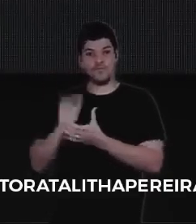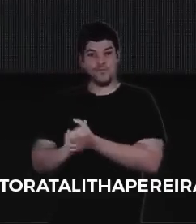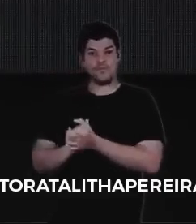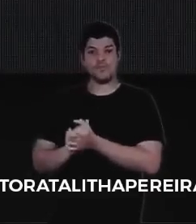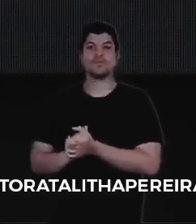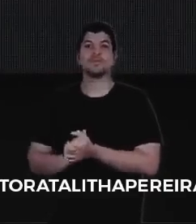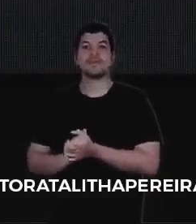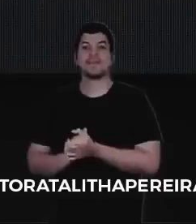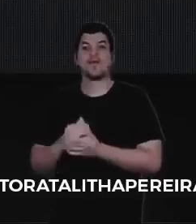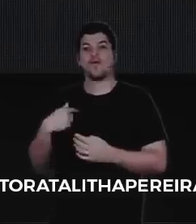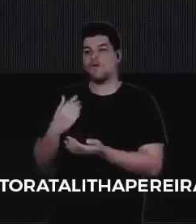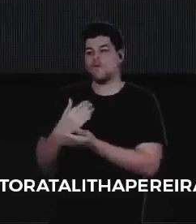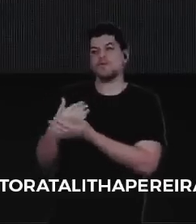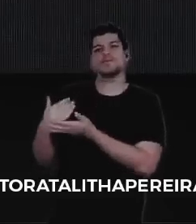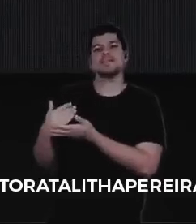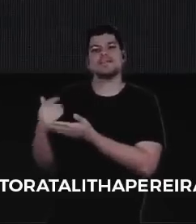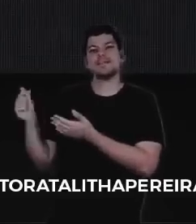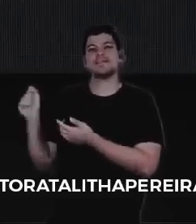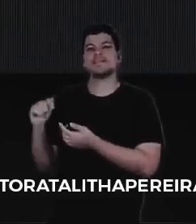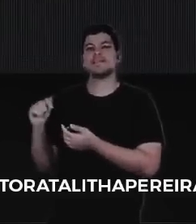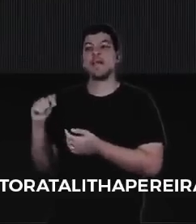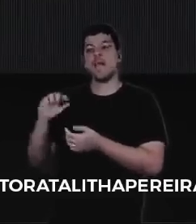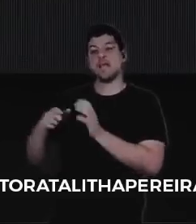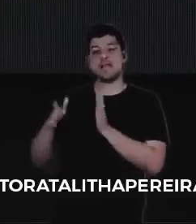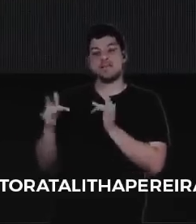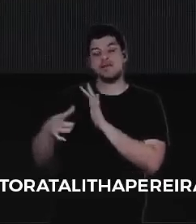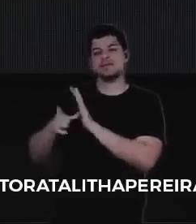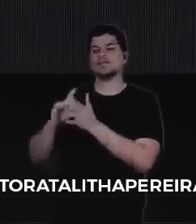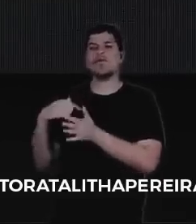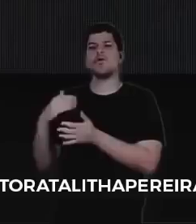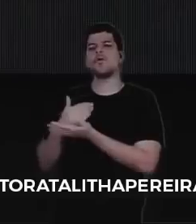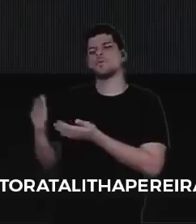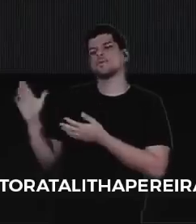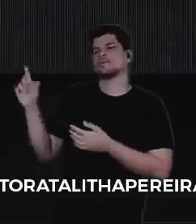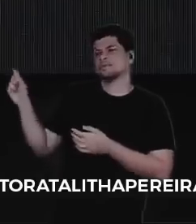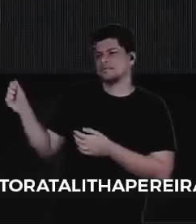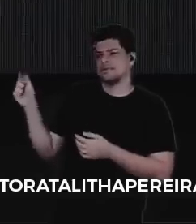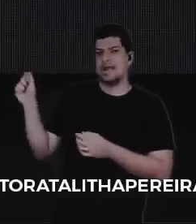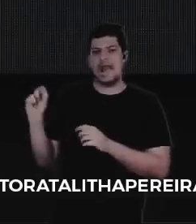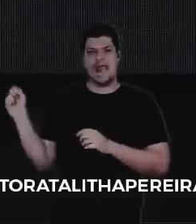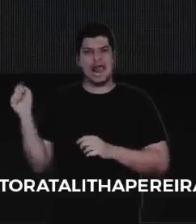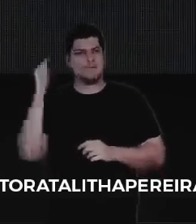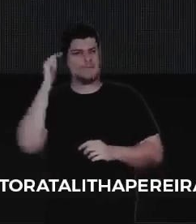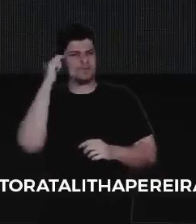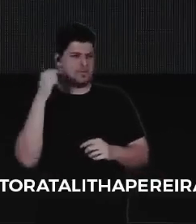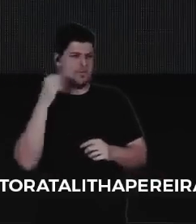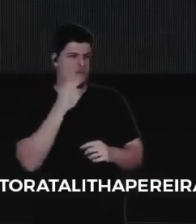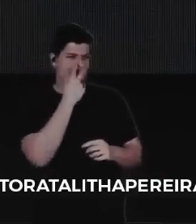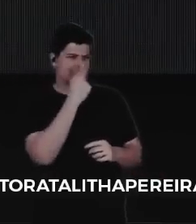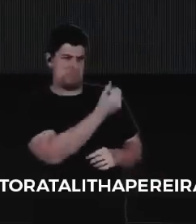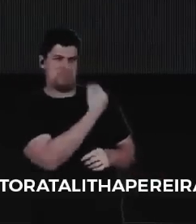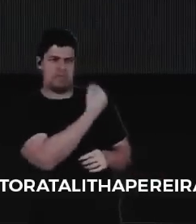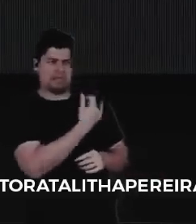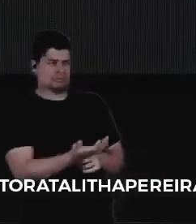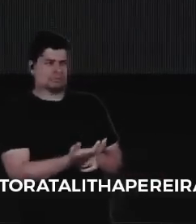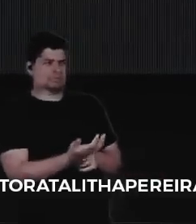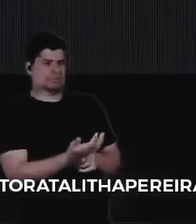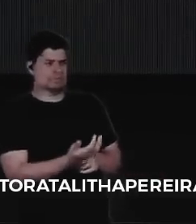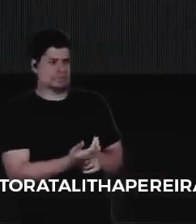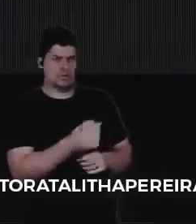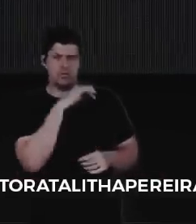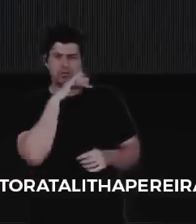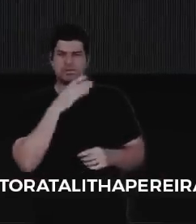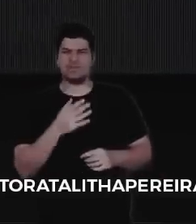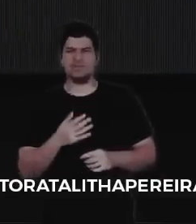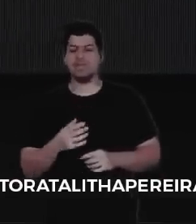um hábito, é um hábito. Aí depois ela viu que não tinha nada a ver, mas hoje eu mexo na dela. Existem vários tipos de